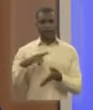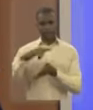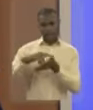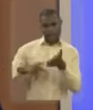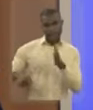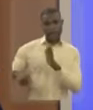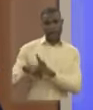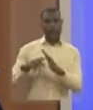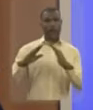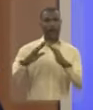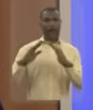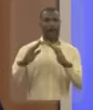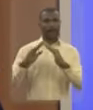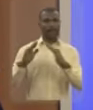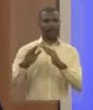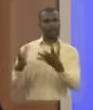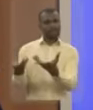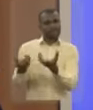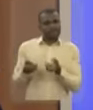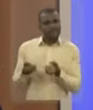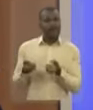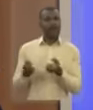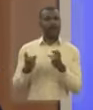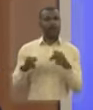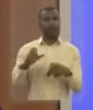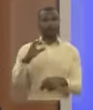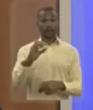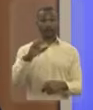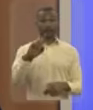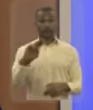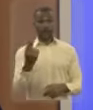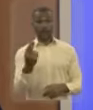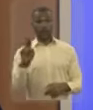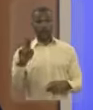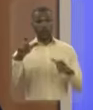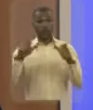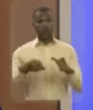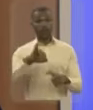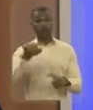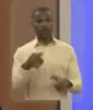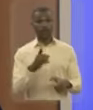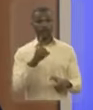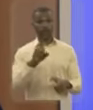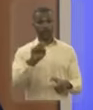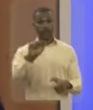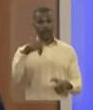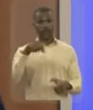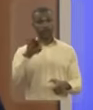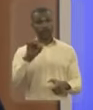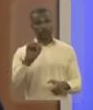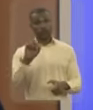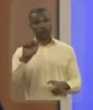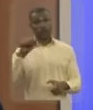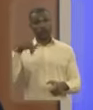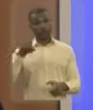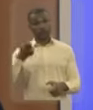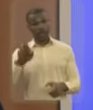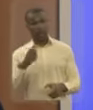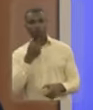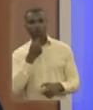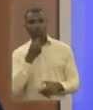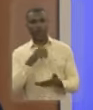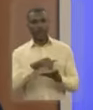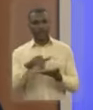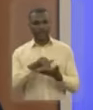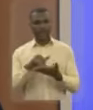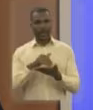propriedade na mão né assim como o CDHU do Jardim Santo André Já temos um compromisso secretário de estado Rodrigo Garcia de